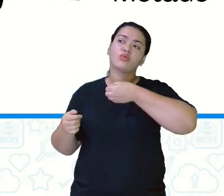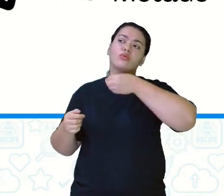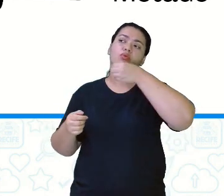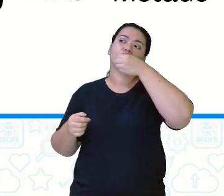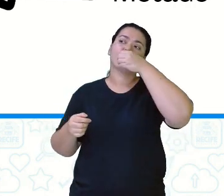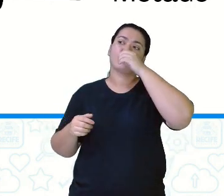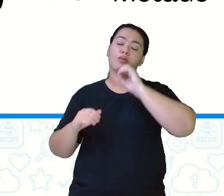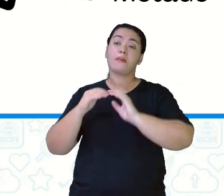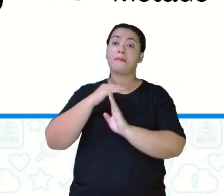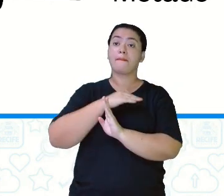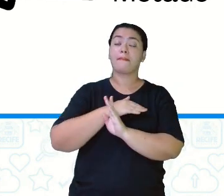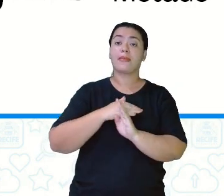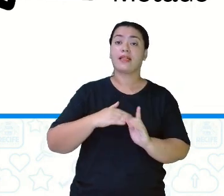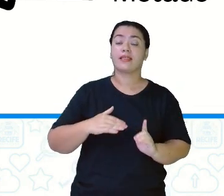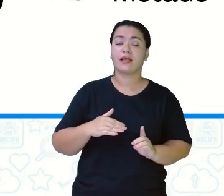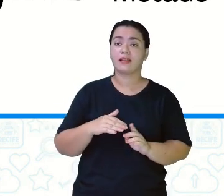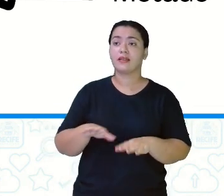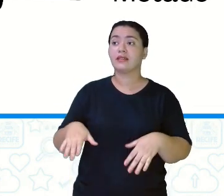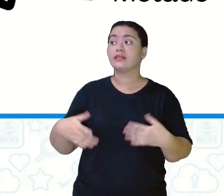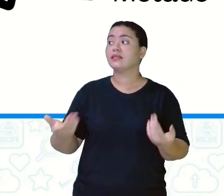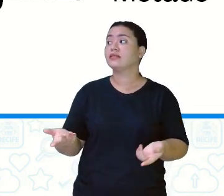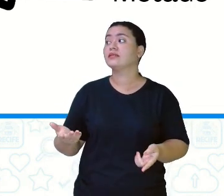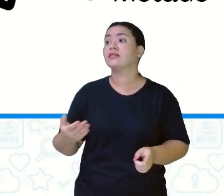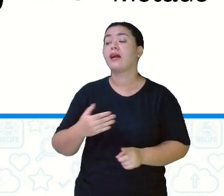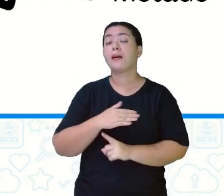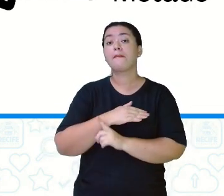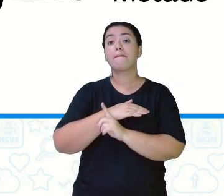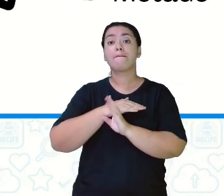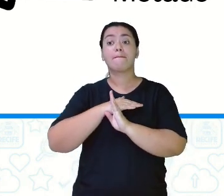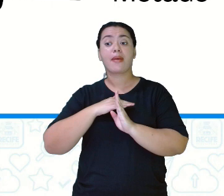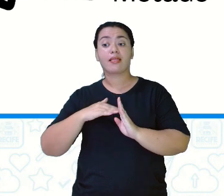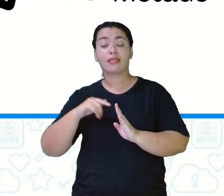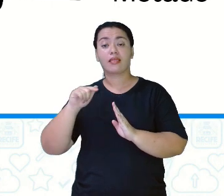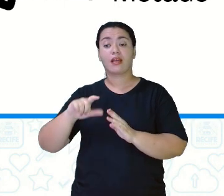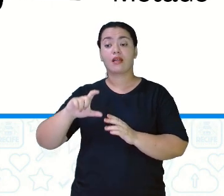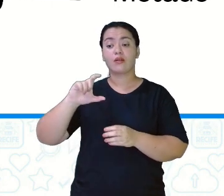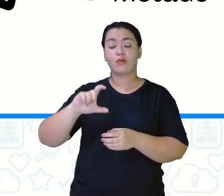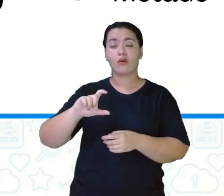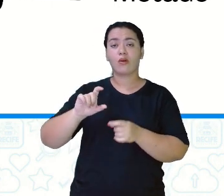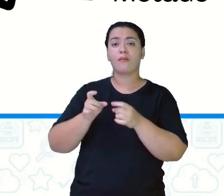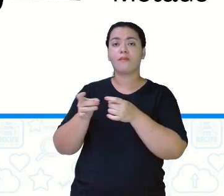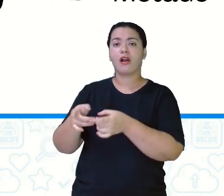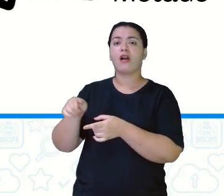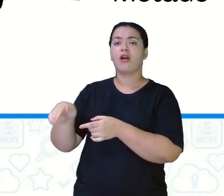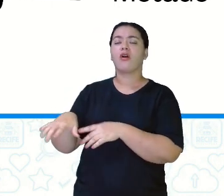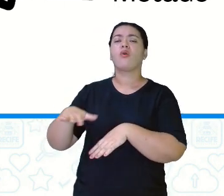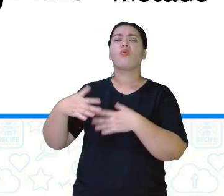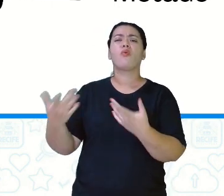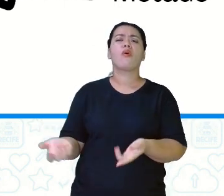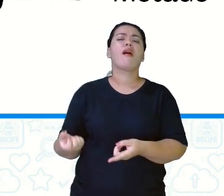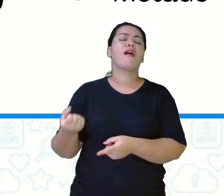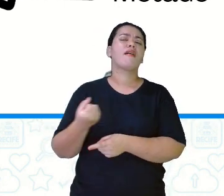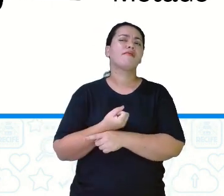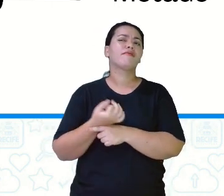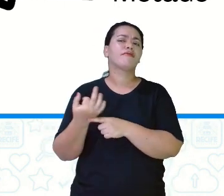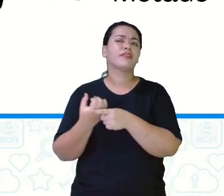aí? A metade do copo, qual é a fração que